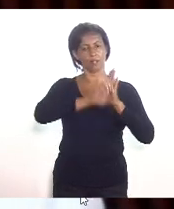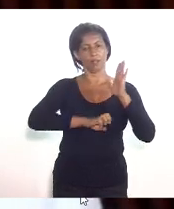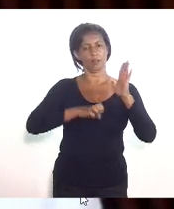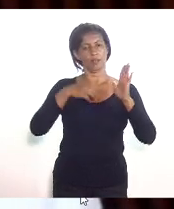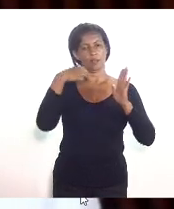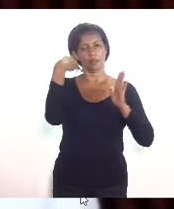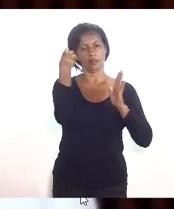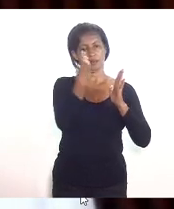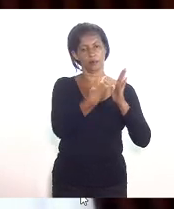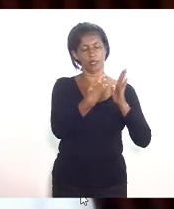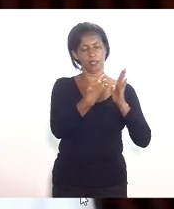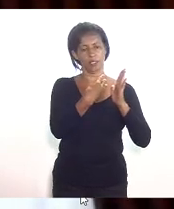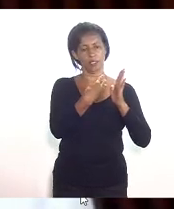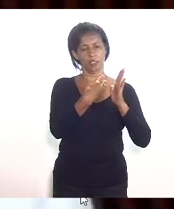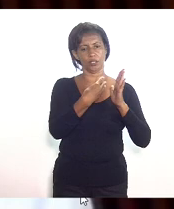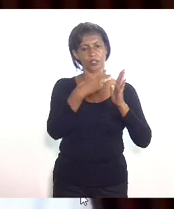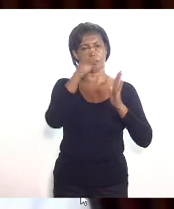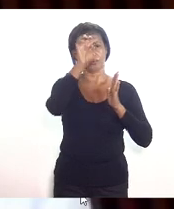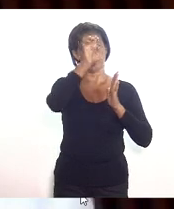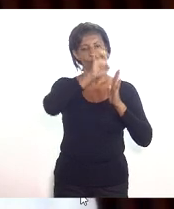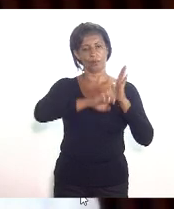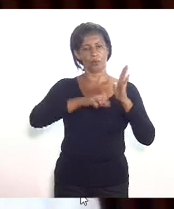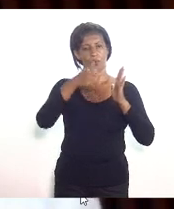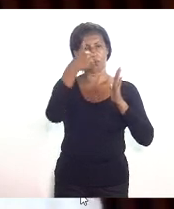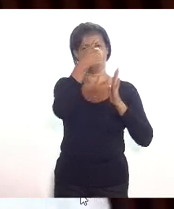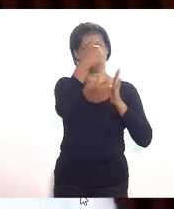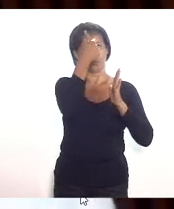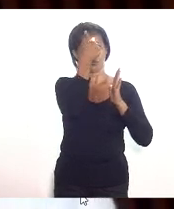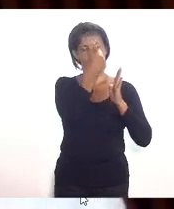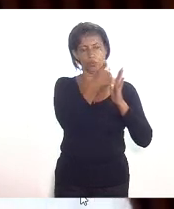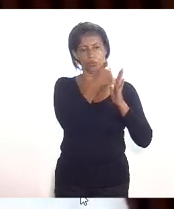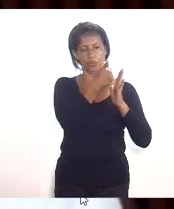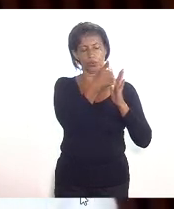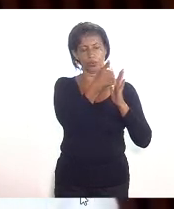favorável com subemenda aglutinativa às emendas 1 e 2,